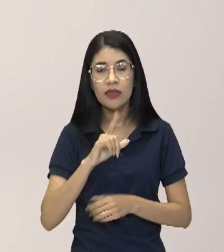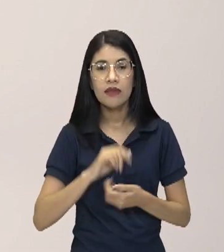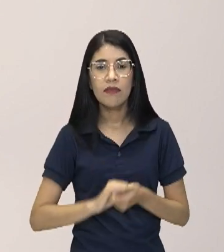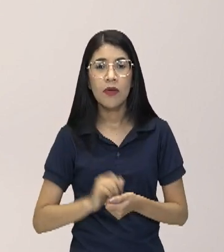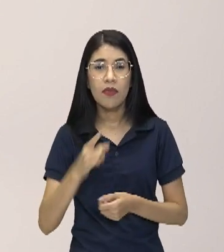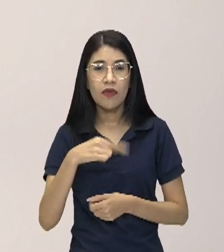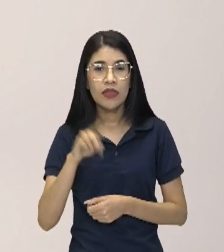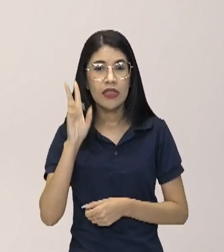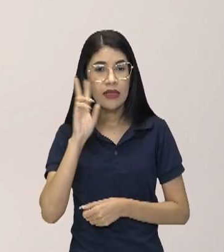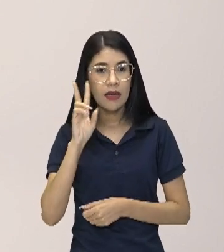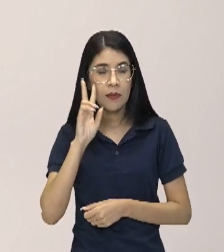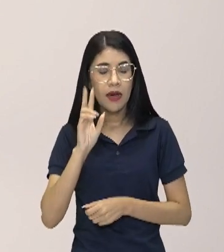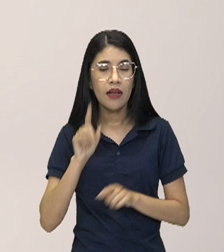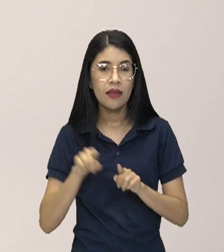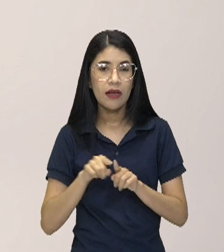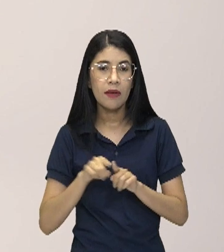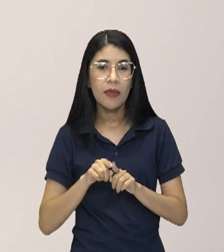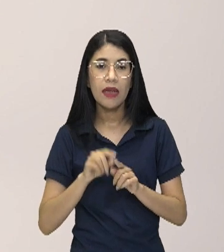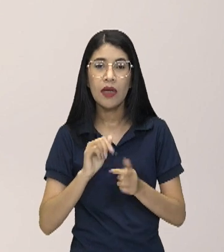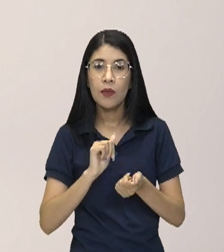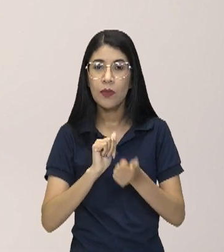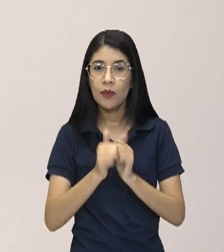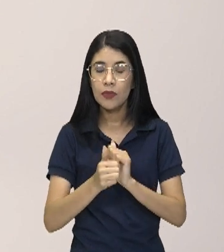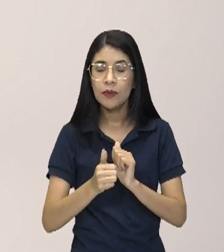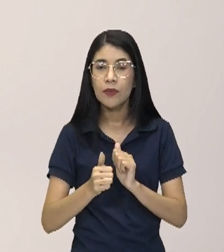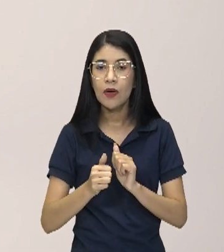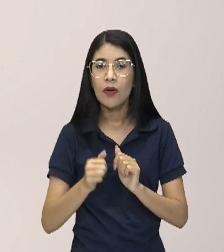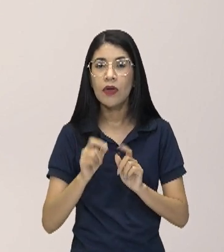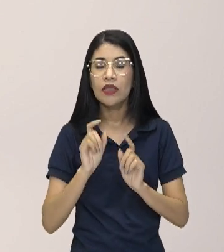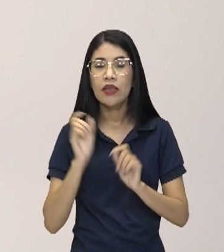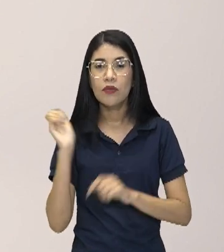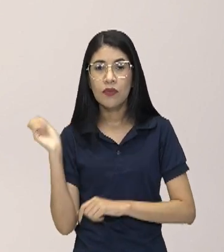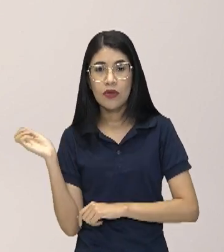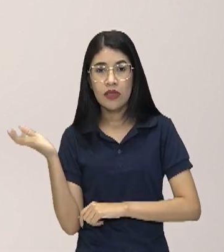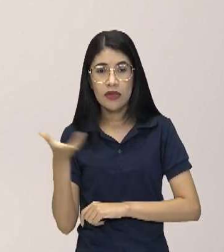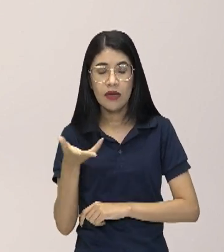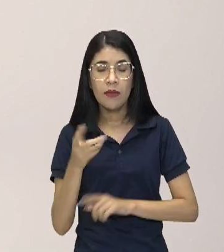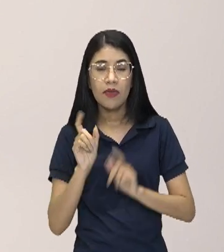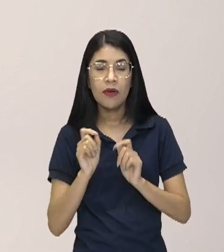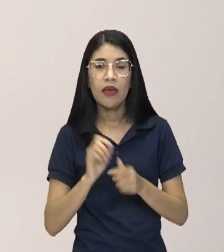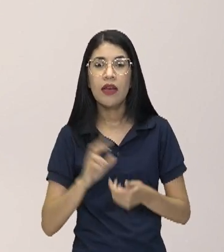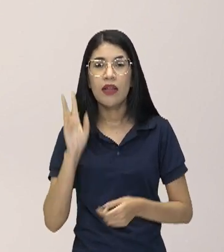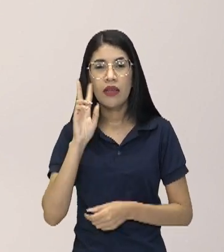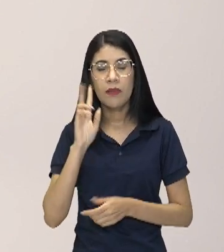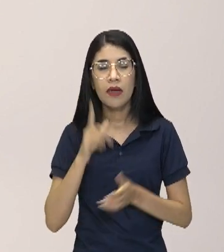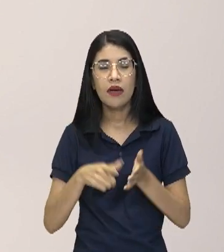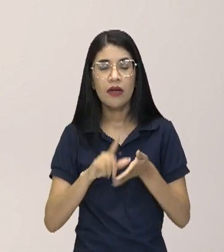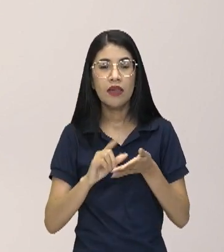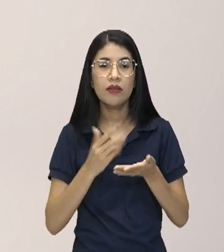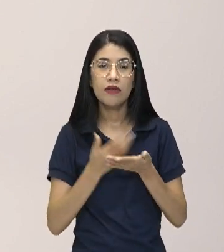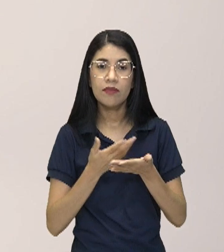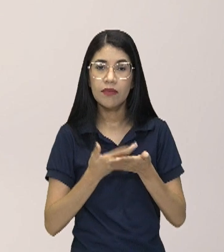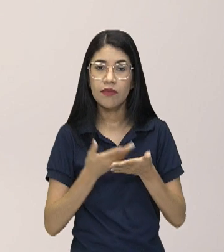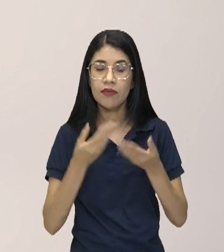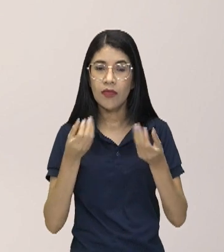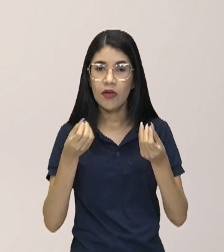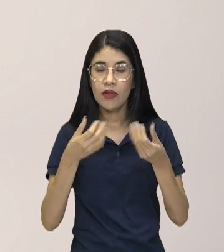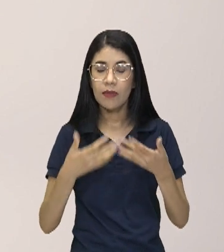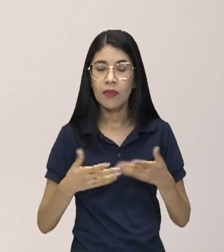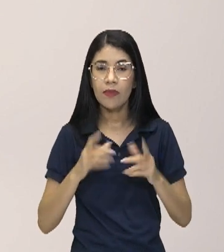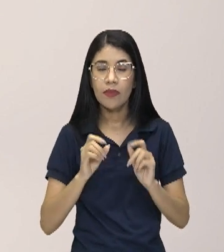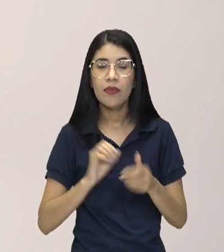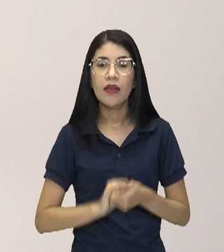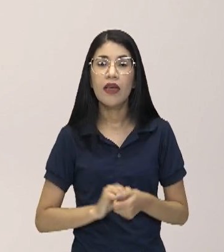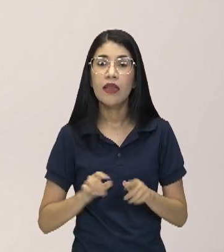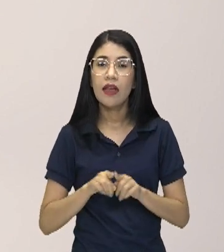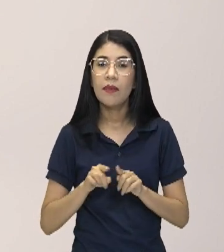esqueçam desse esporte, desse lançamento, lembrem que o professor citou em nossas aulas que o lançamento de disco carrega